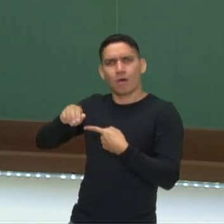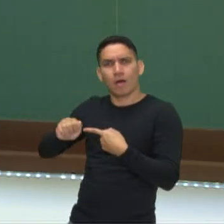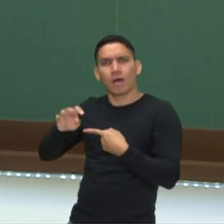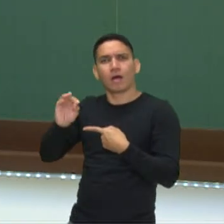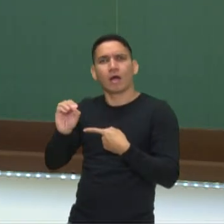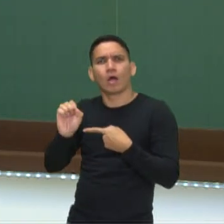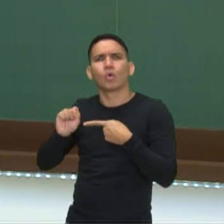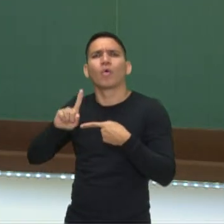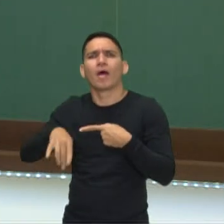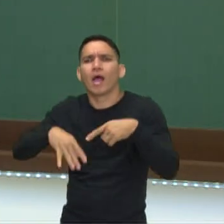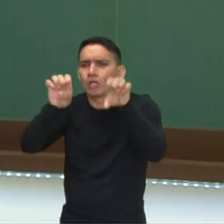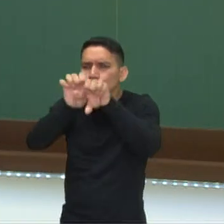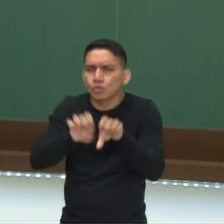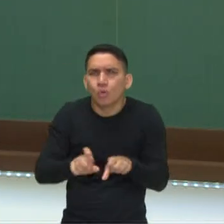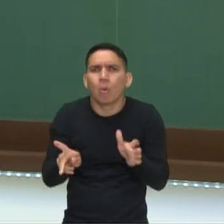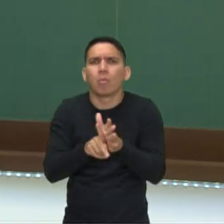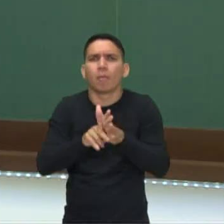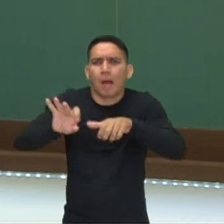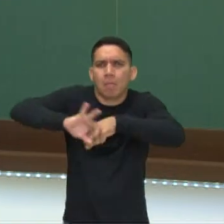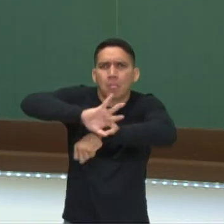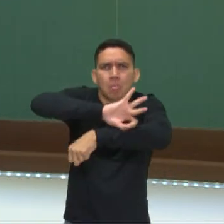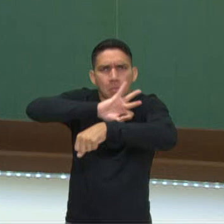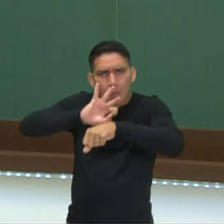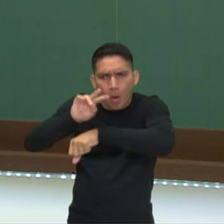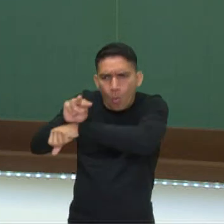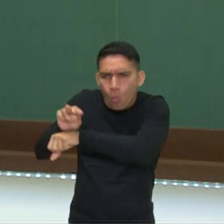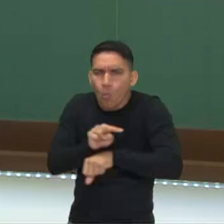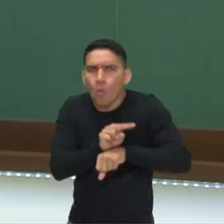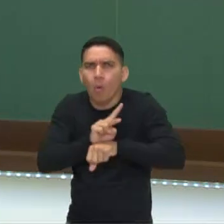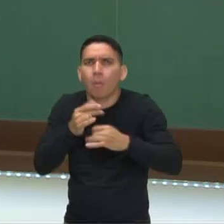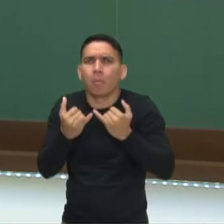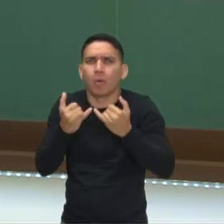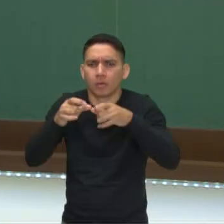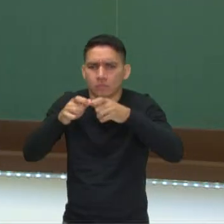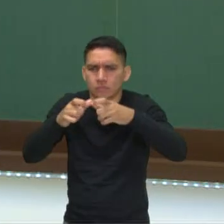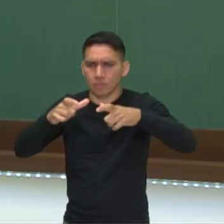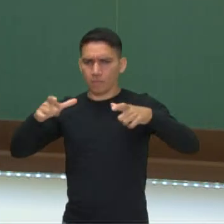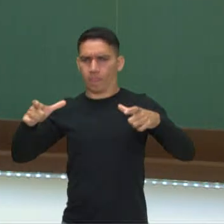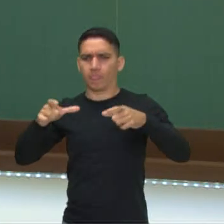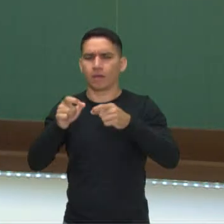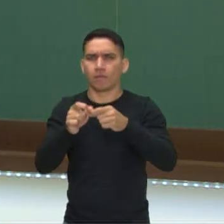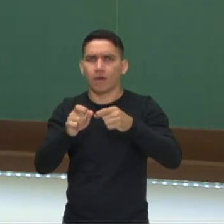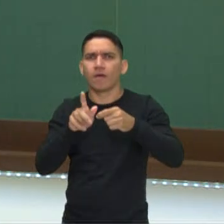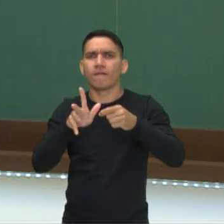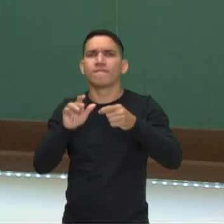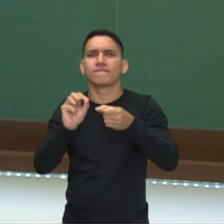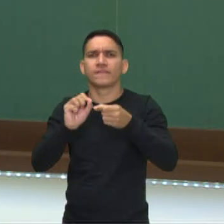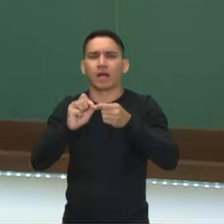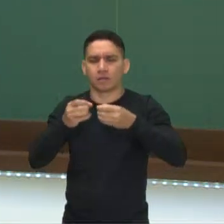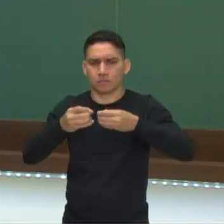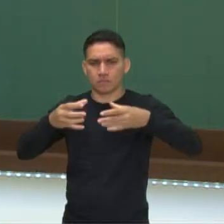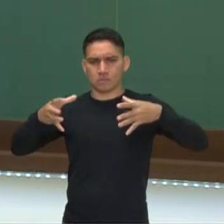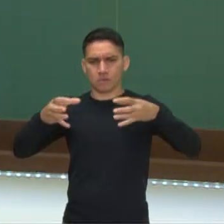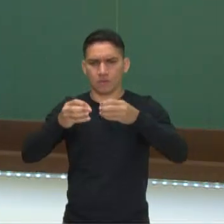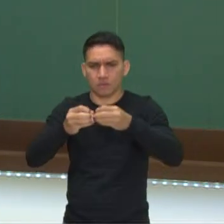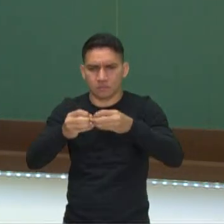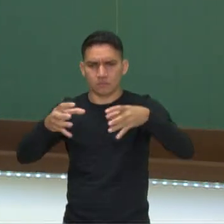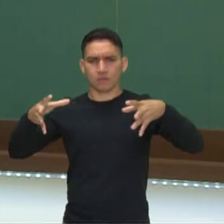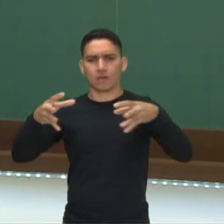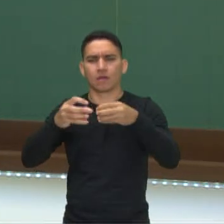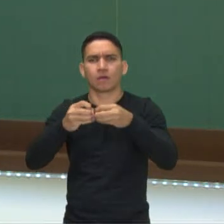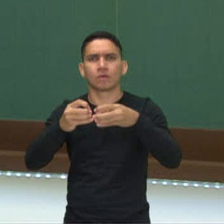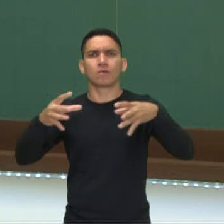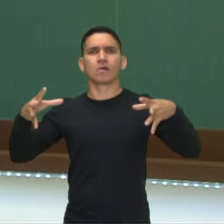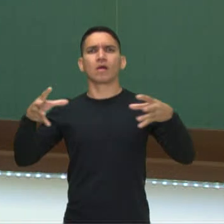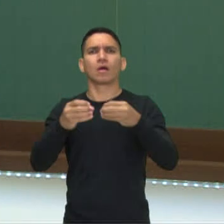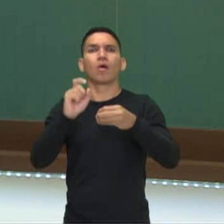formadas por células guardas e óstilo, que é uma abertura, que faz então a abertura e o fechamento para a liberação